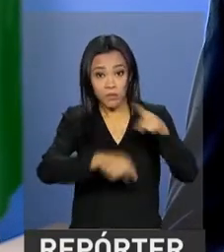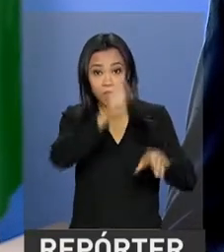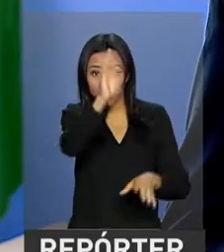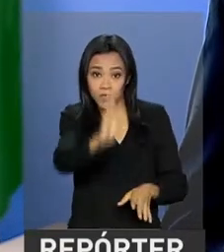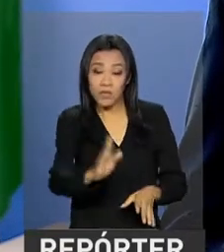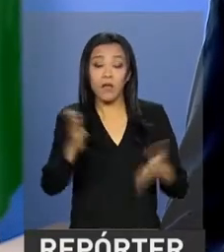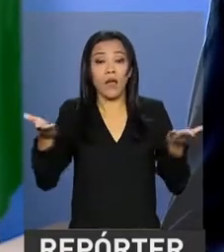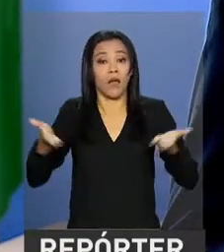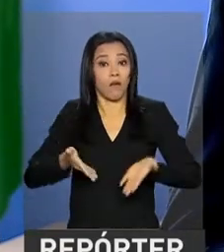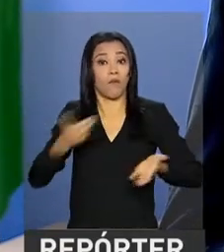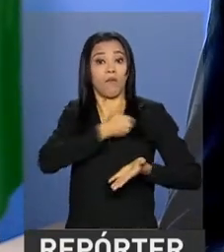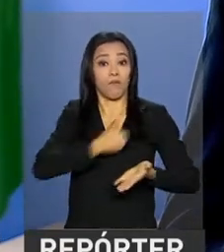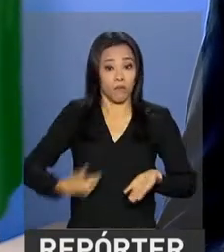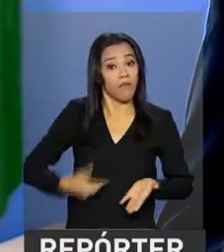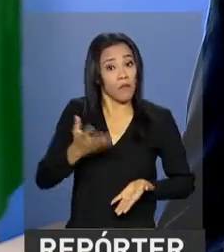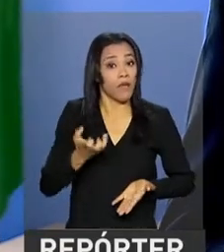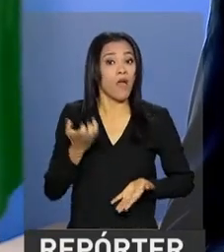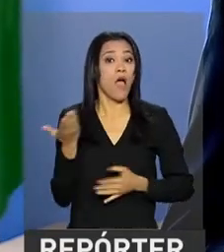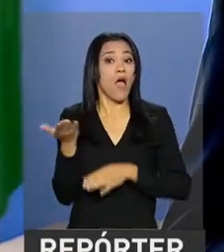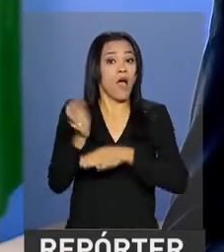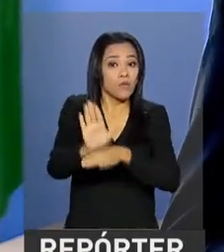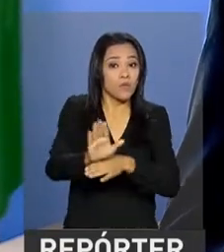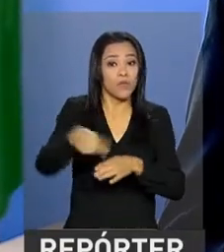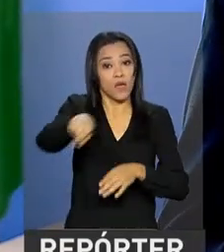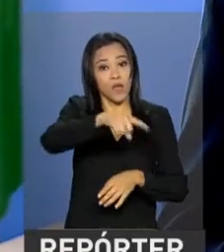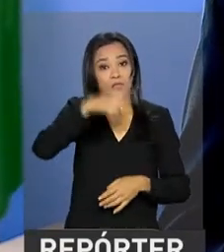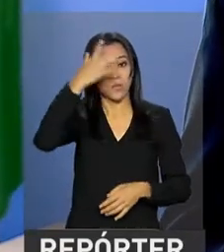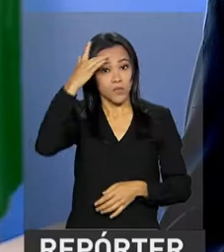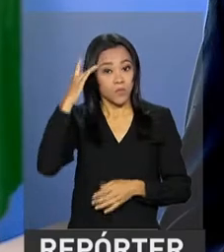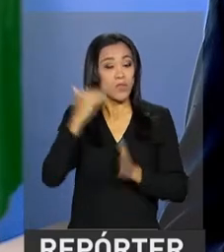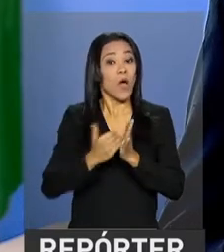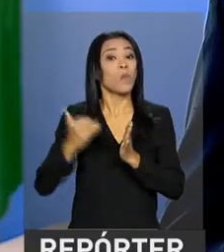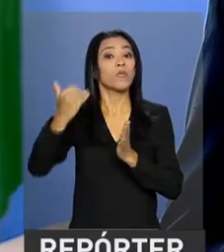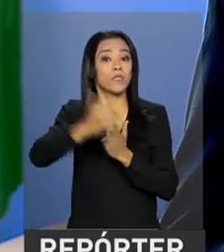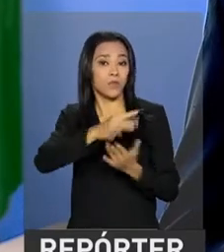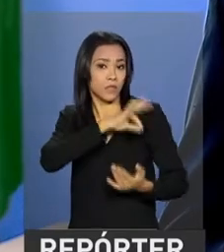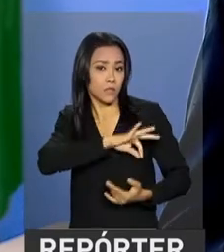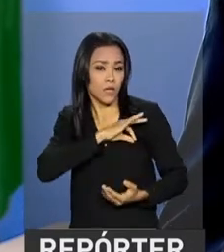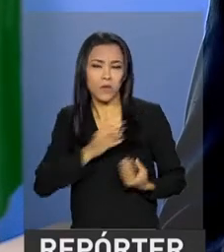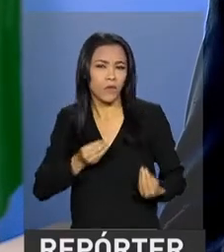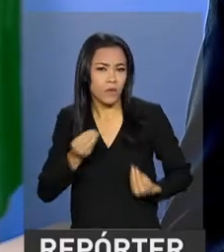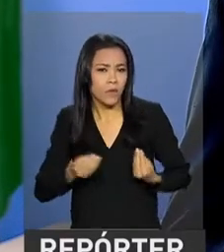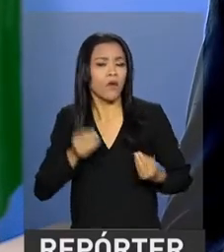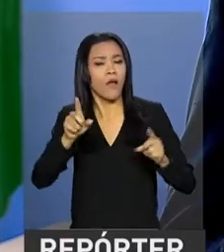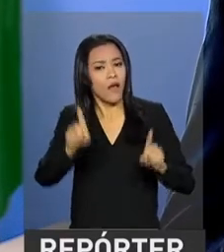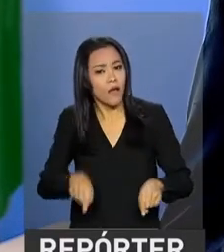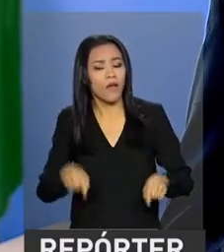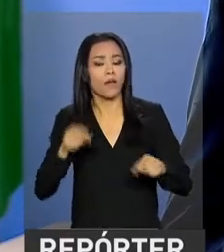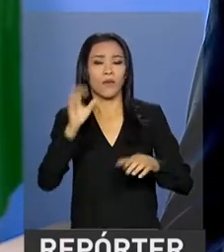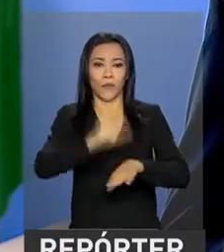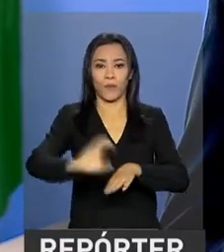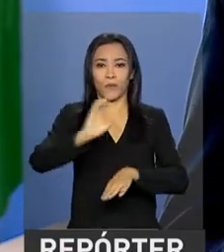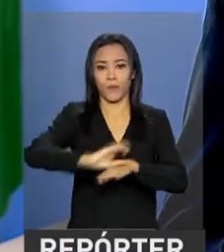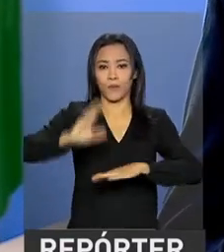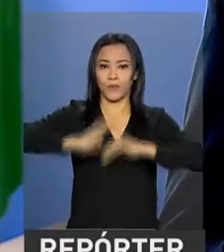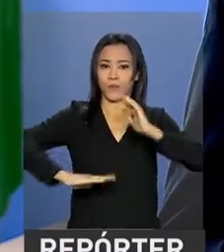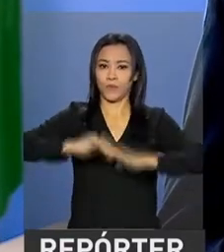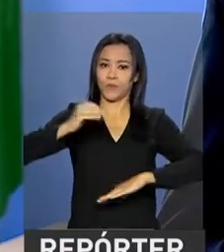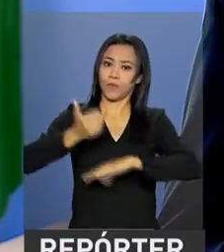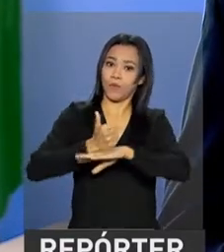governo quer ajudar essas pessoas aumentar a renda uma das formas de se promover isso é por meio de cursos profissionalizantes